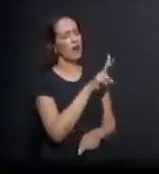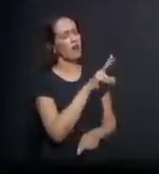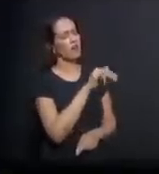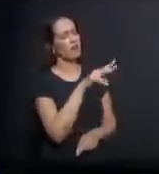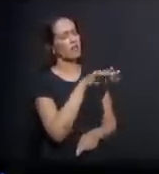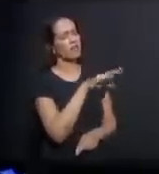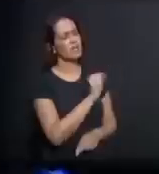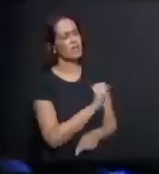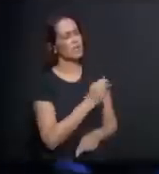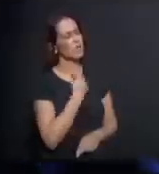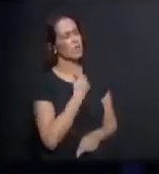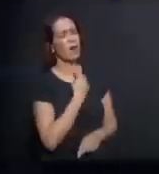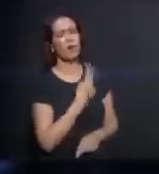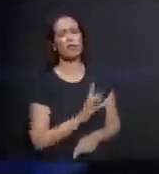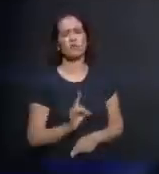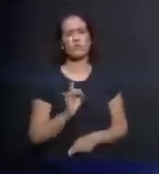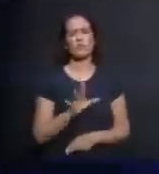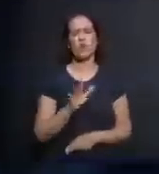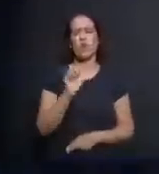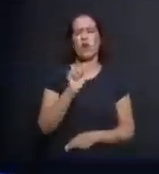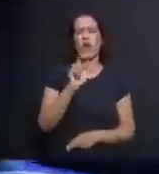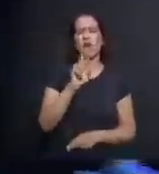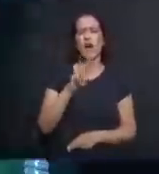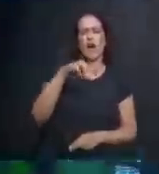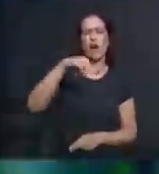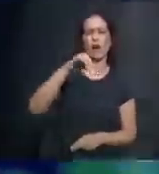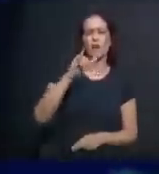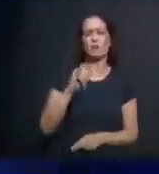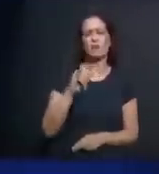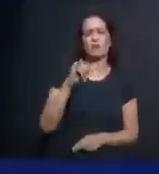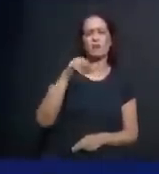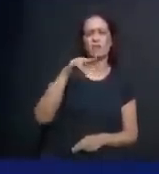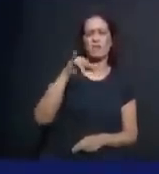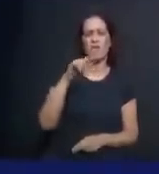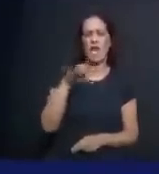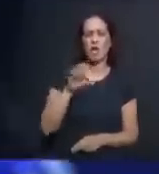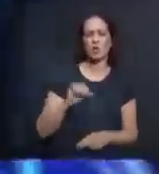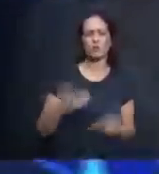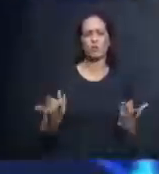que ser arminiano, porque você só conversa com o raio do calvinista!